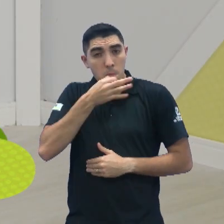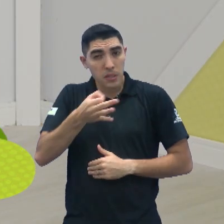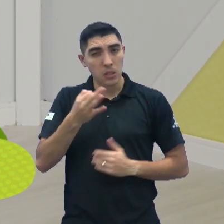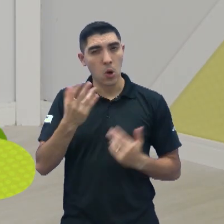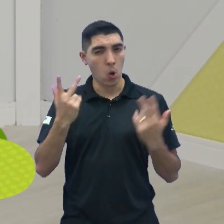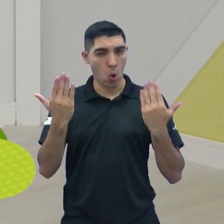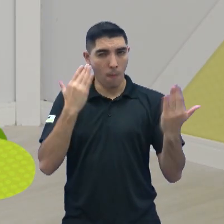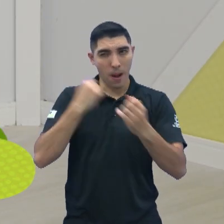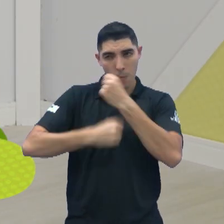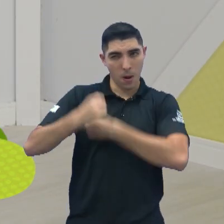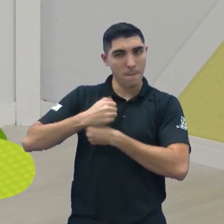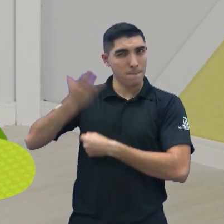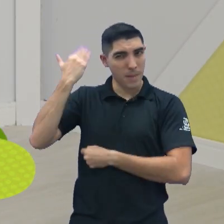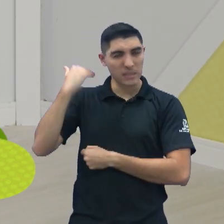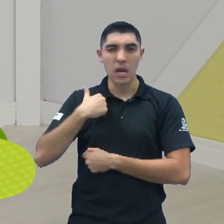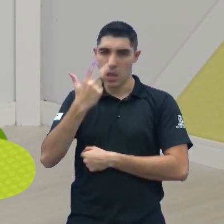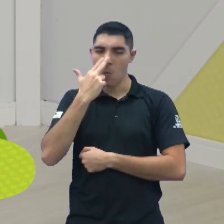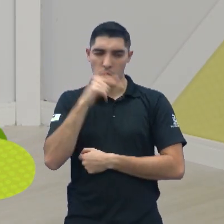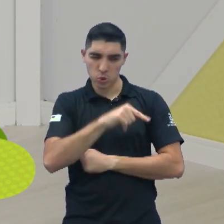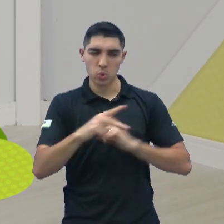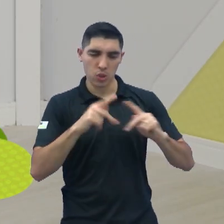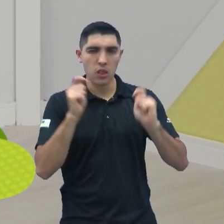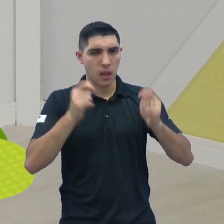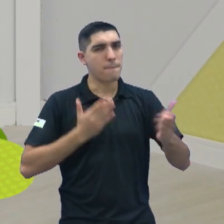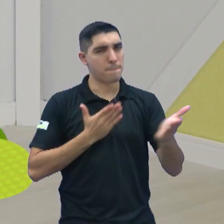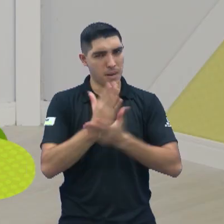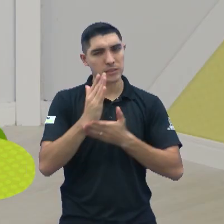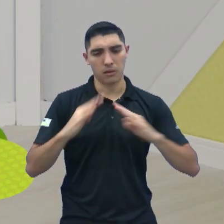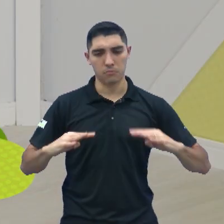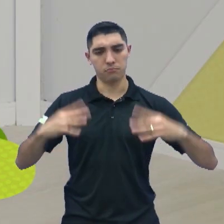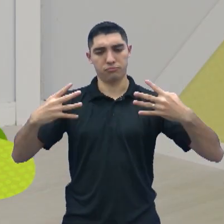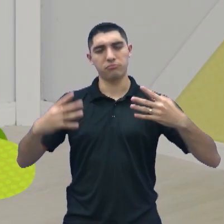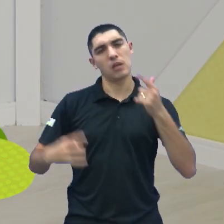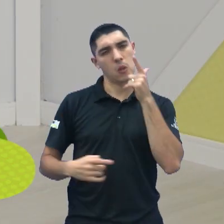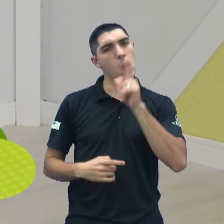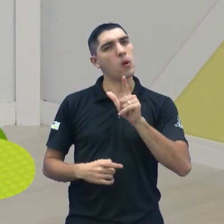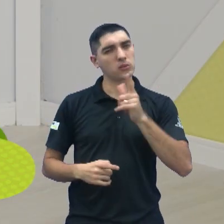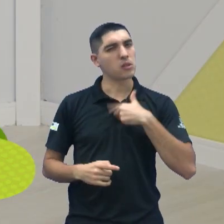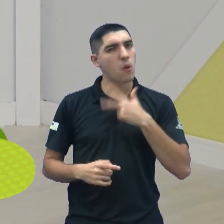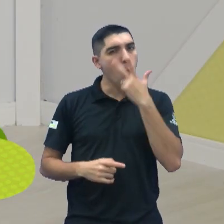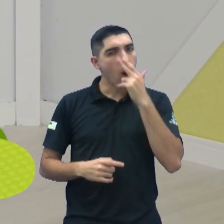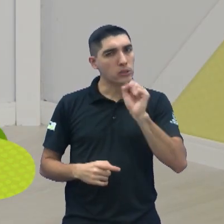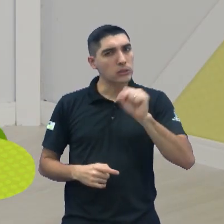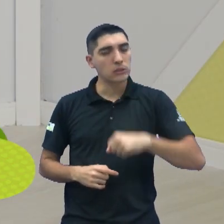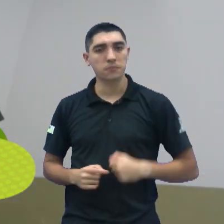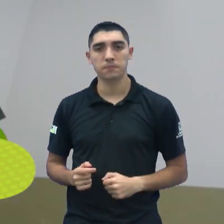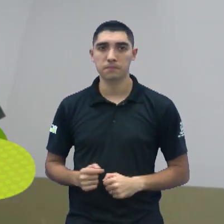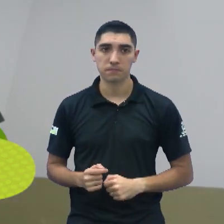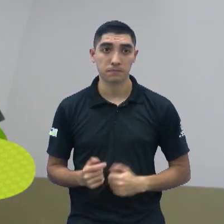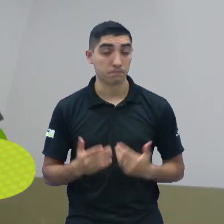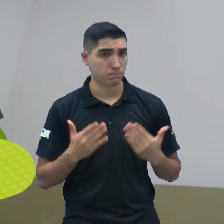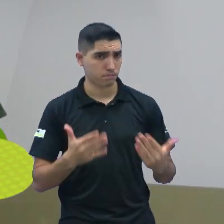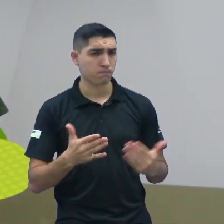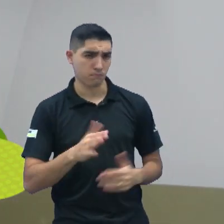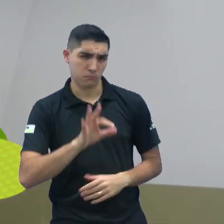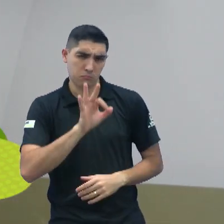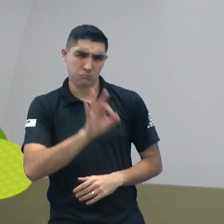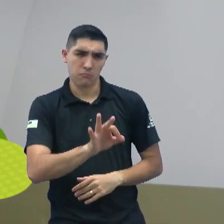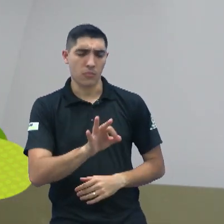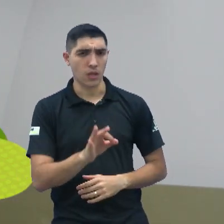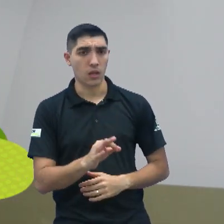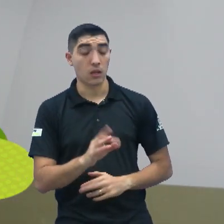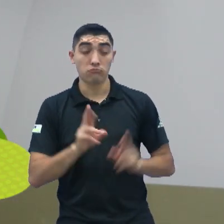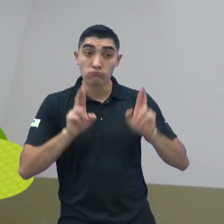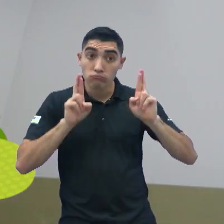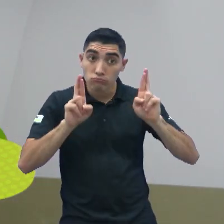deve se classificar para os playoffs, pelo menos um dos playoffs deve ter o São José participando esse ano, Paulito. Com certeza, a